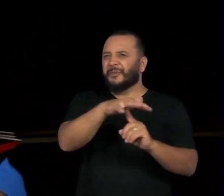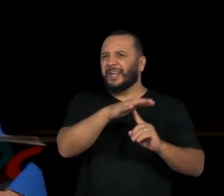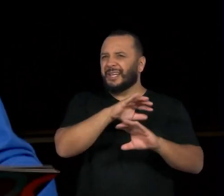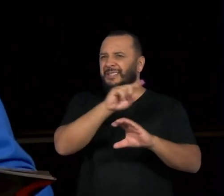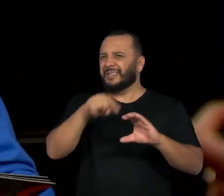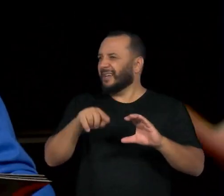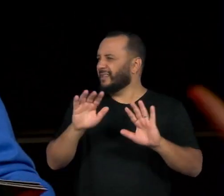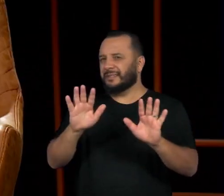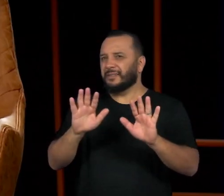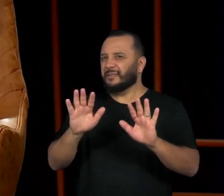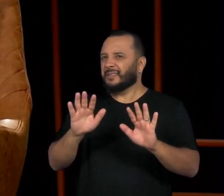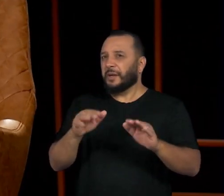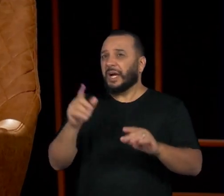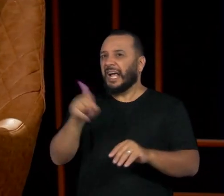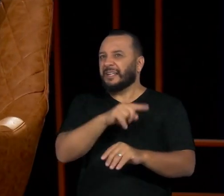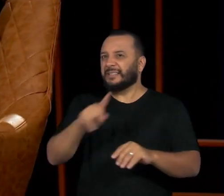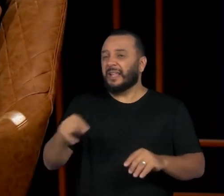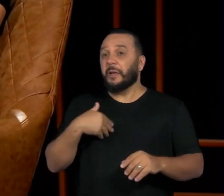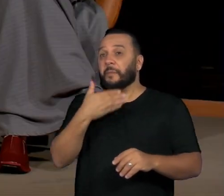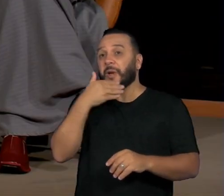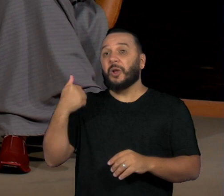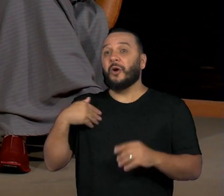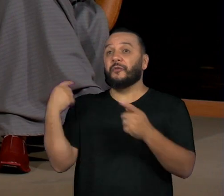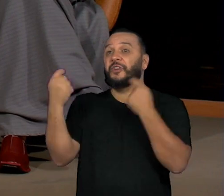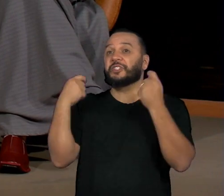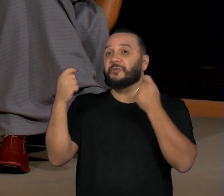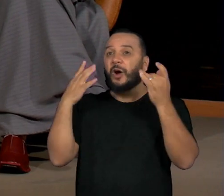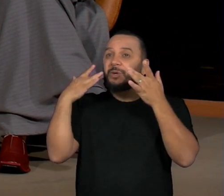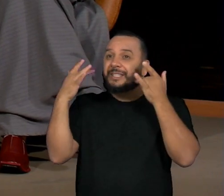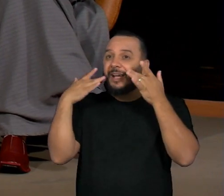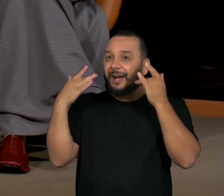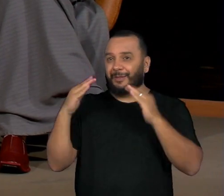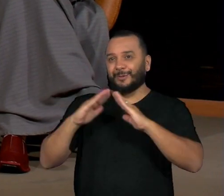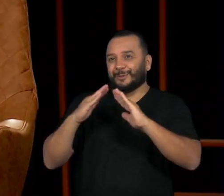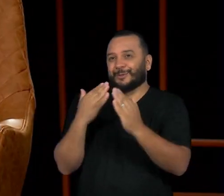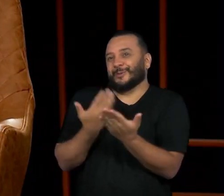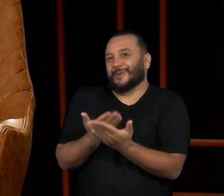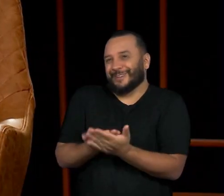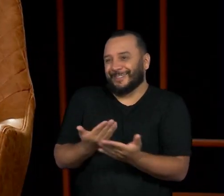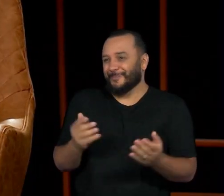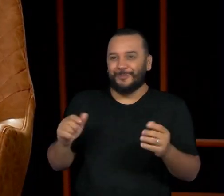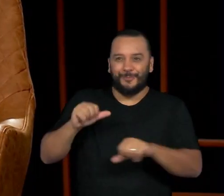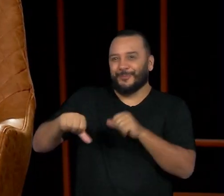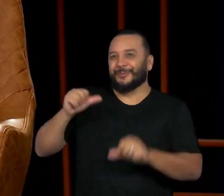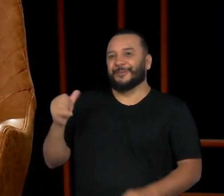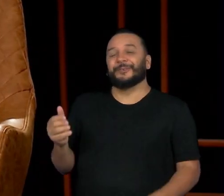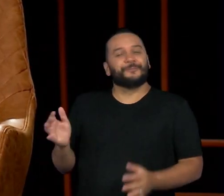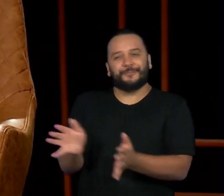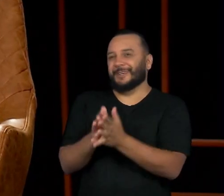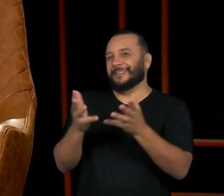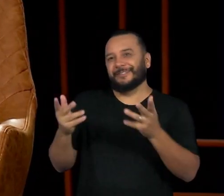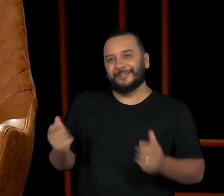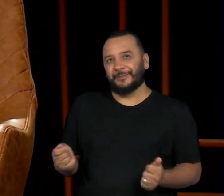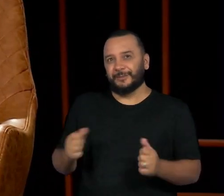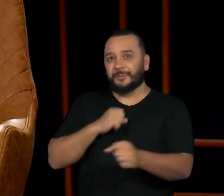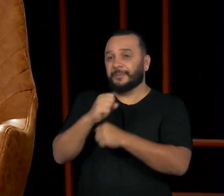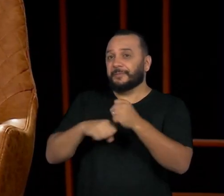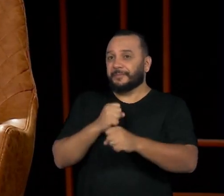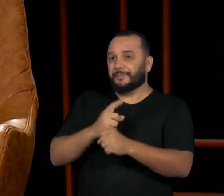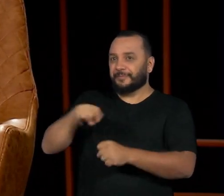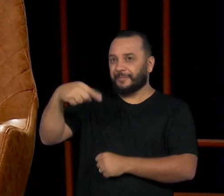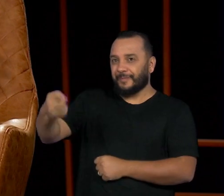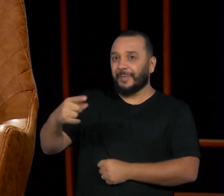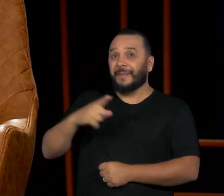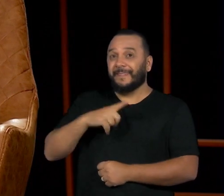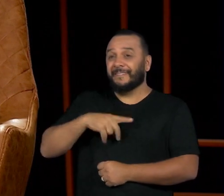de Festival Internacional de Teatro da Escola Domus. Eu achava maravilhoso. E aí, no ano seguinte, apareceram